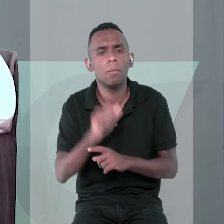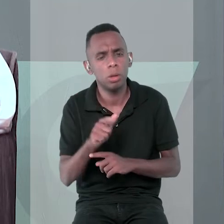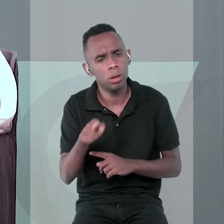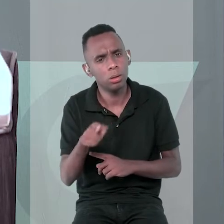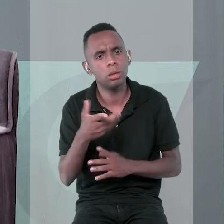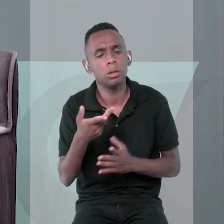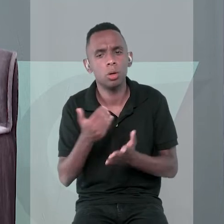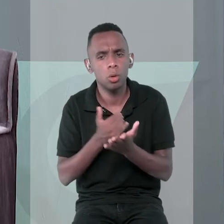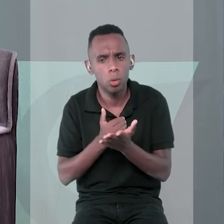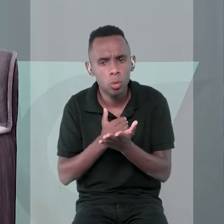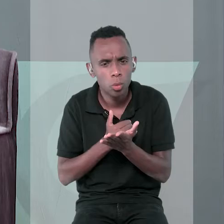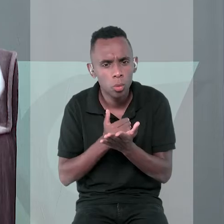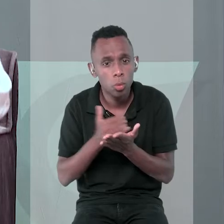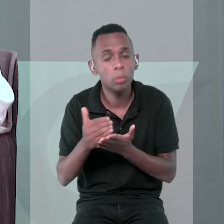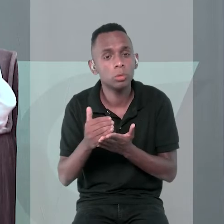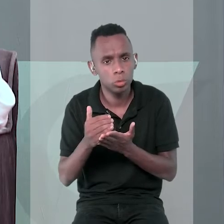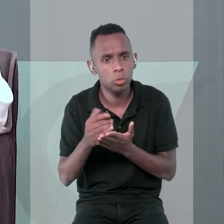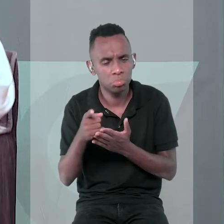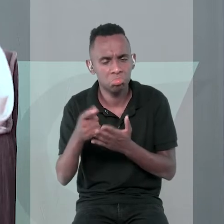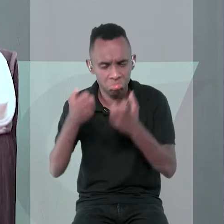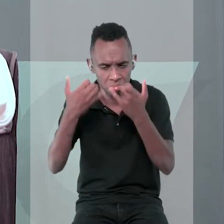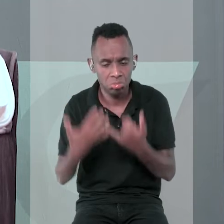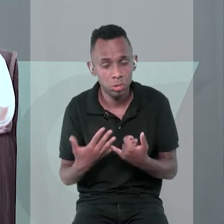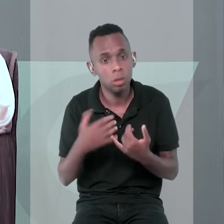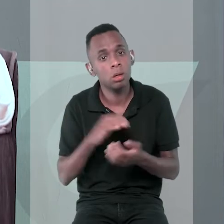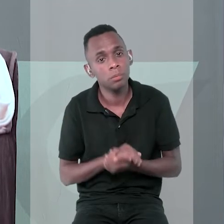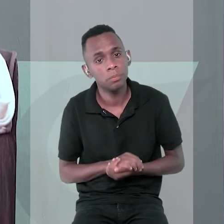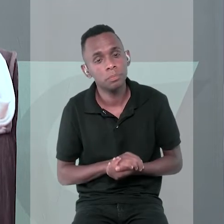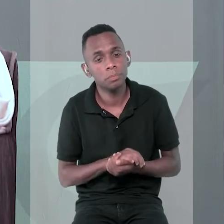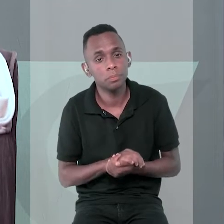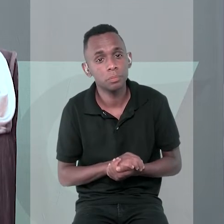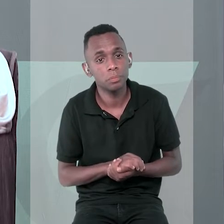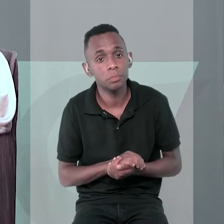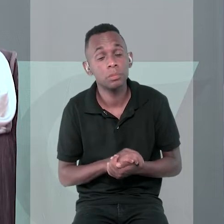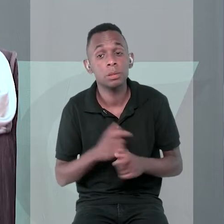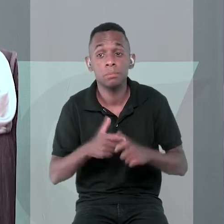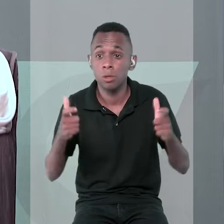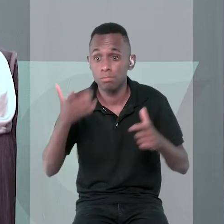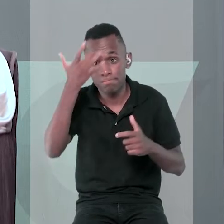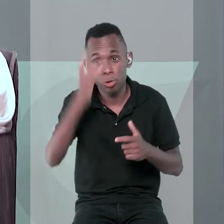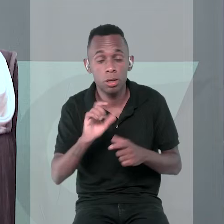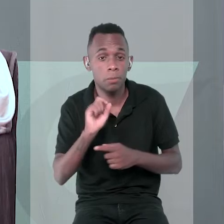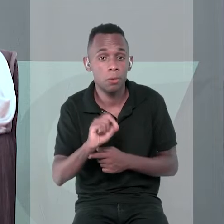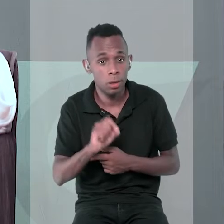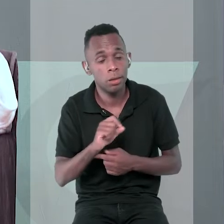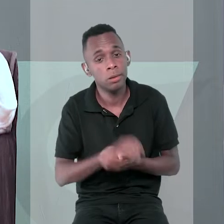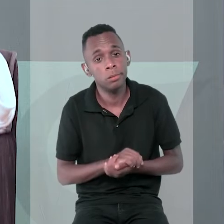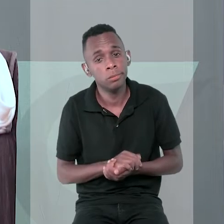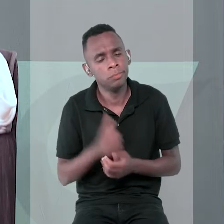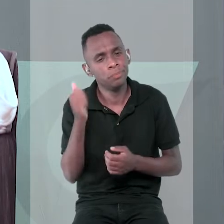então, a Leila já começou a contar a história, né? Eu acho que até aí todo mundo sabe, mas o que muita gente não sabe é que